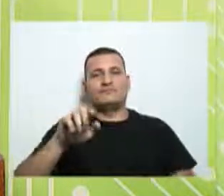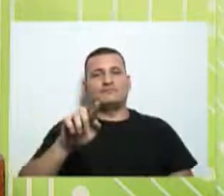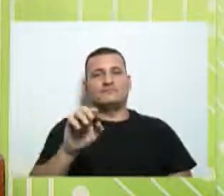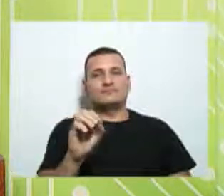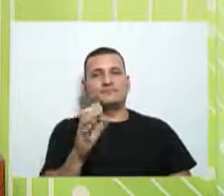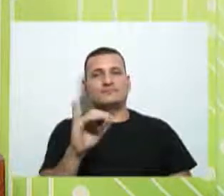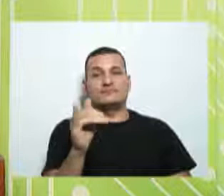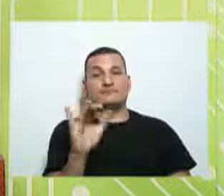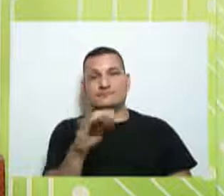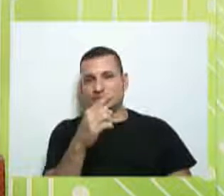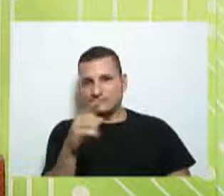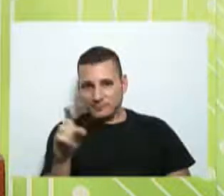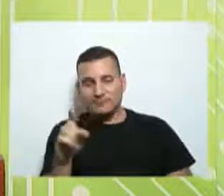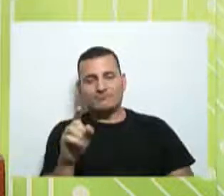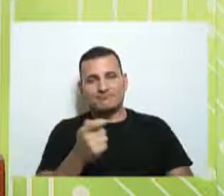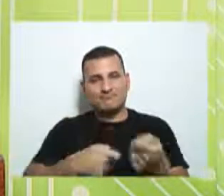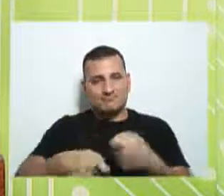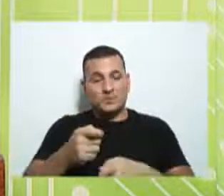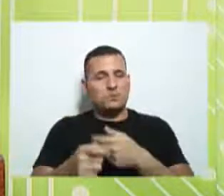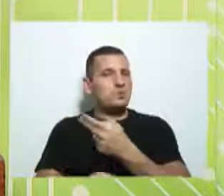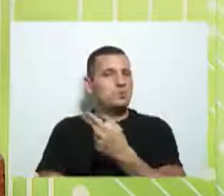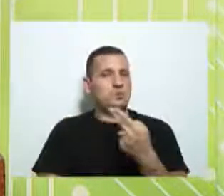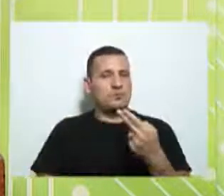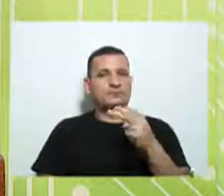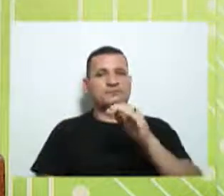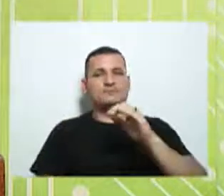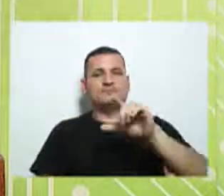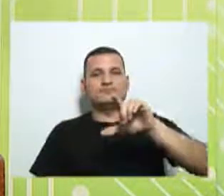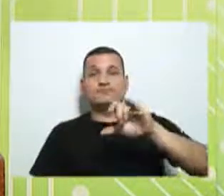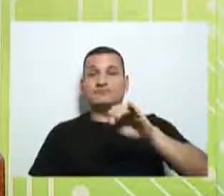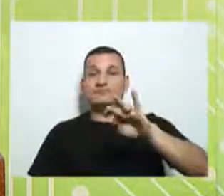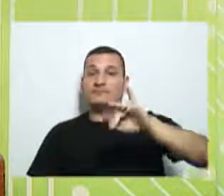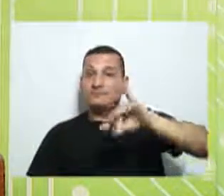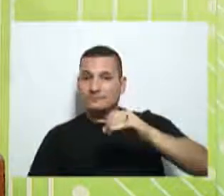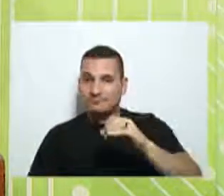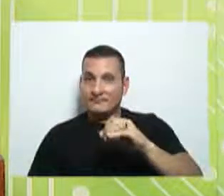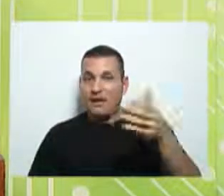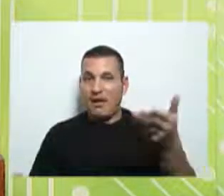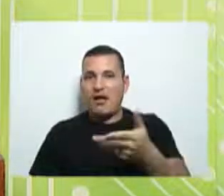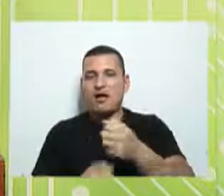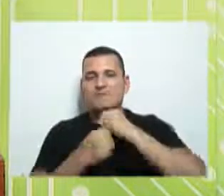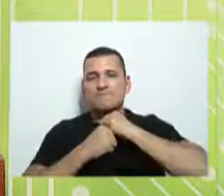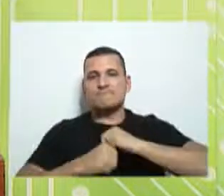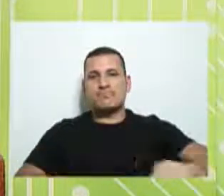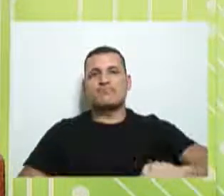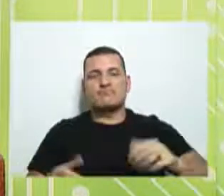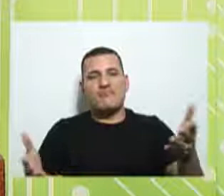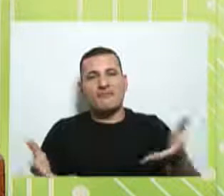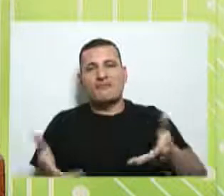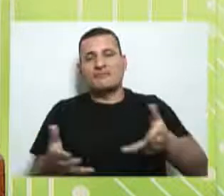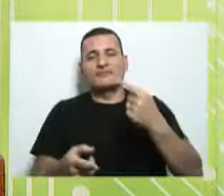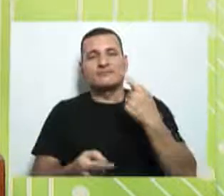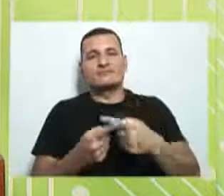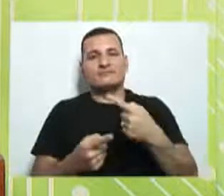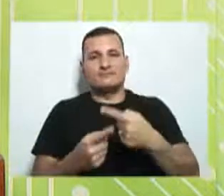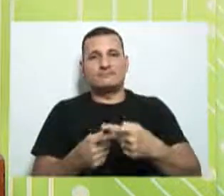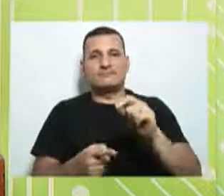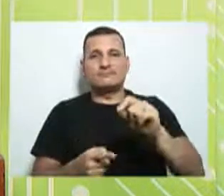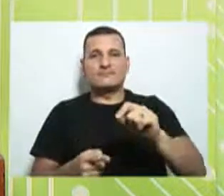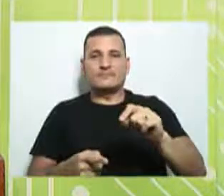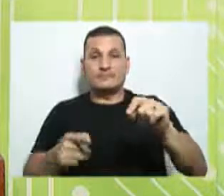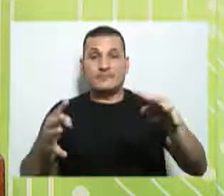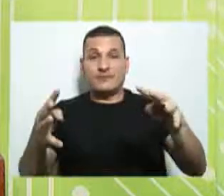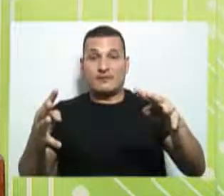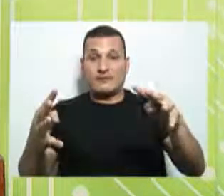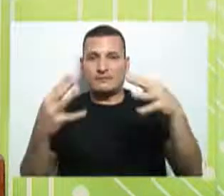E meu nome é Clébio Biliani de Matos e nós vamos arrebentar na aula de hoje porque vamos falar sobre atenção,